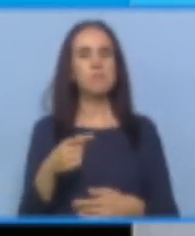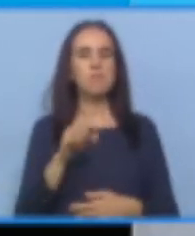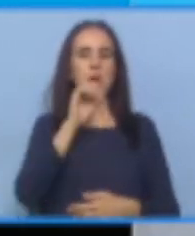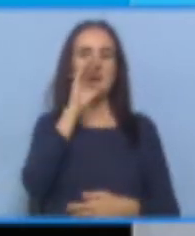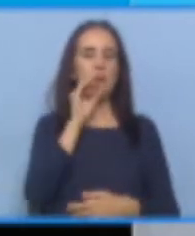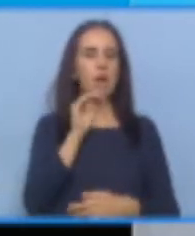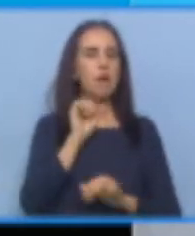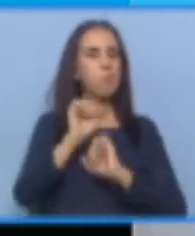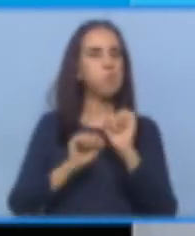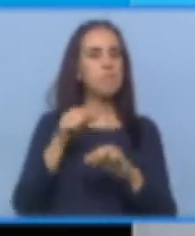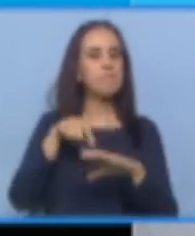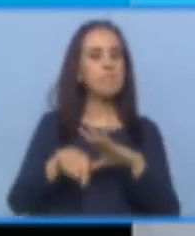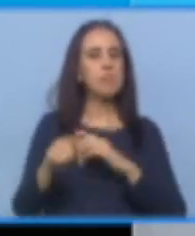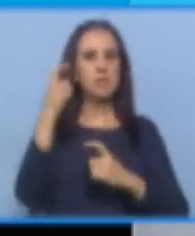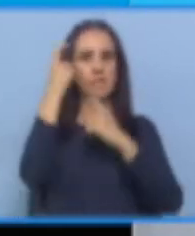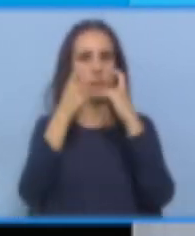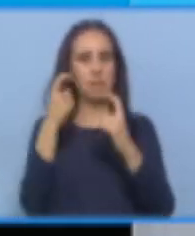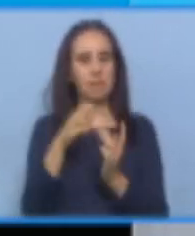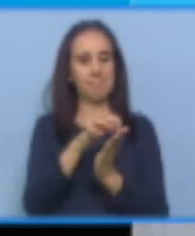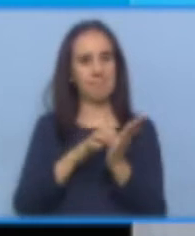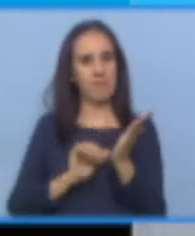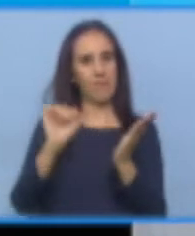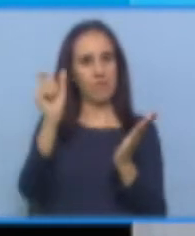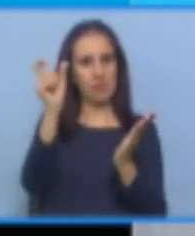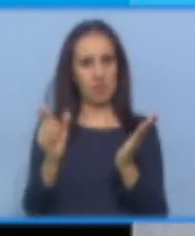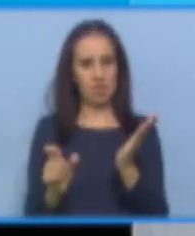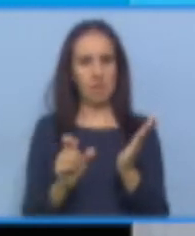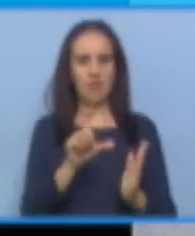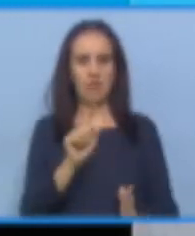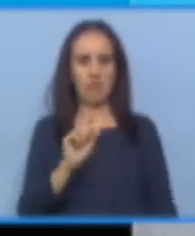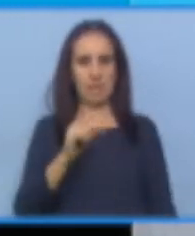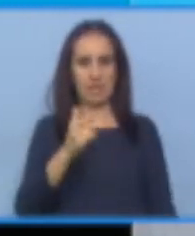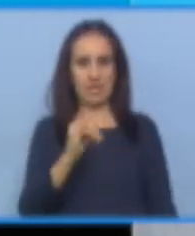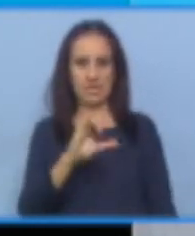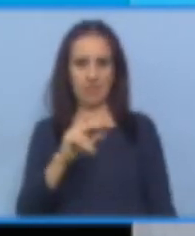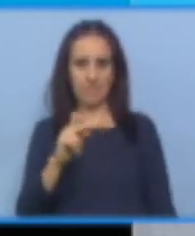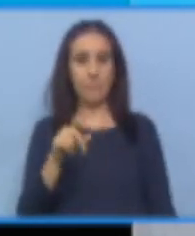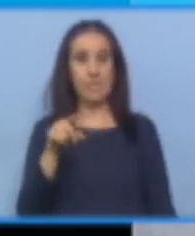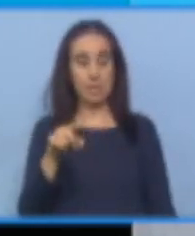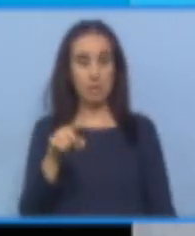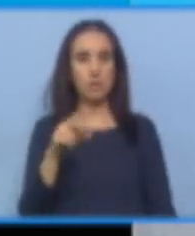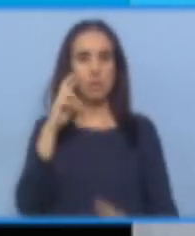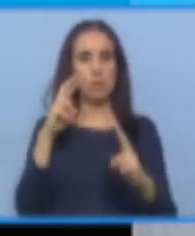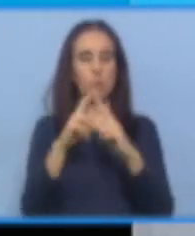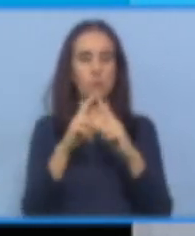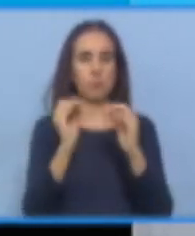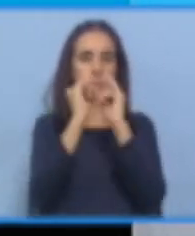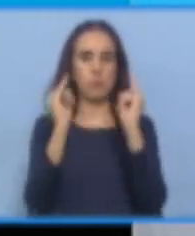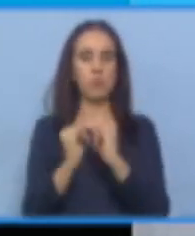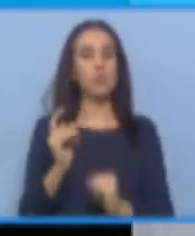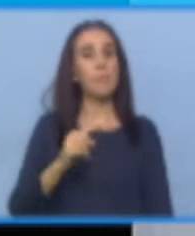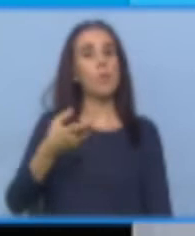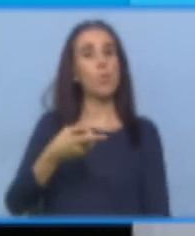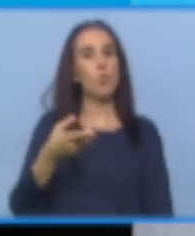e de reflexão da Amoris Laetitia, não é? E este encontro internacional, este é o nono, na sequência